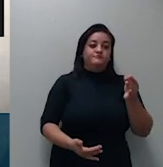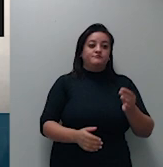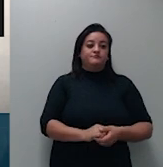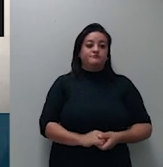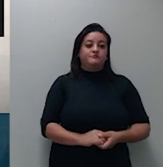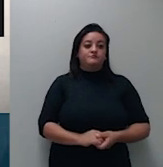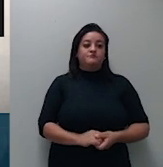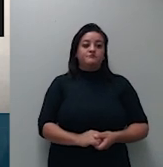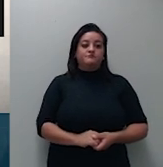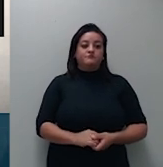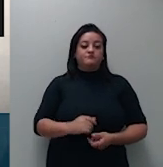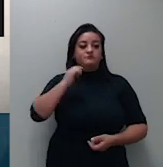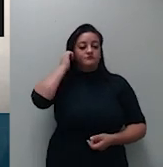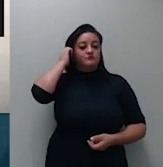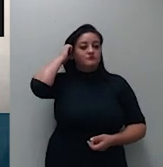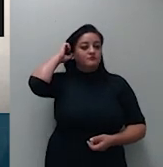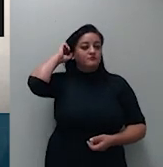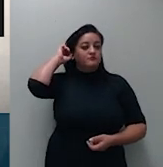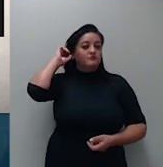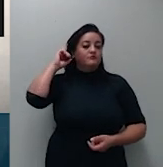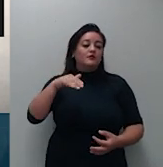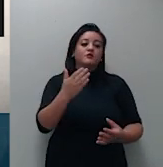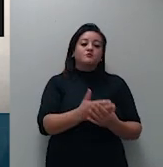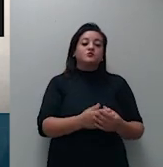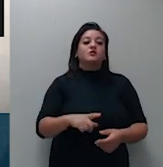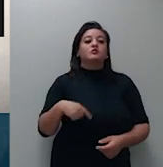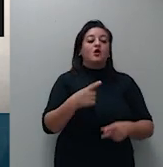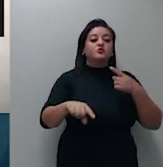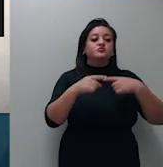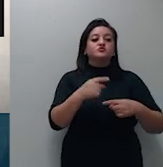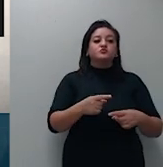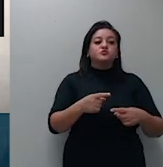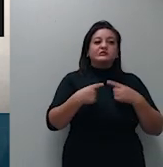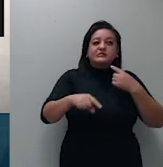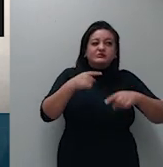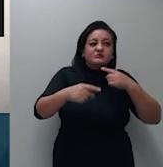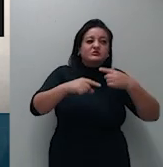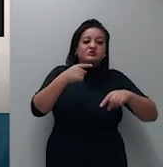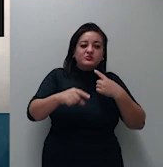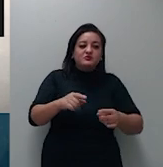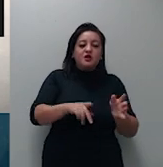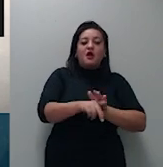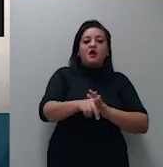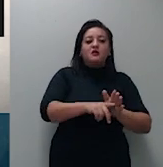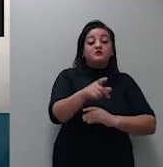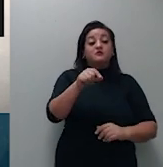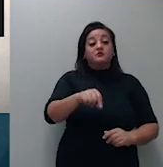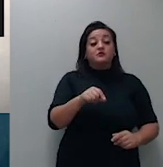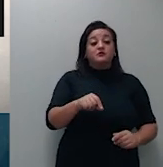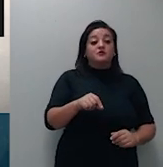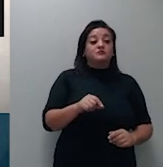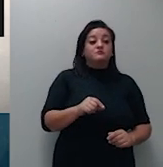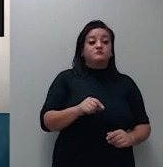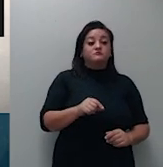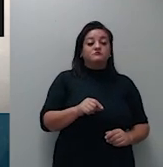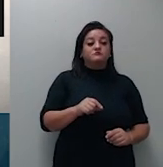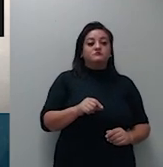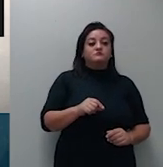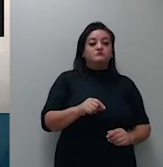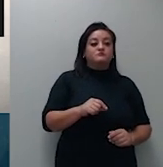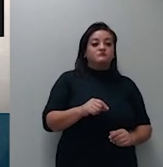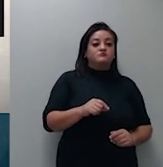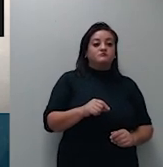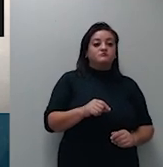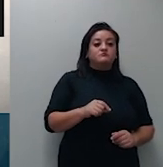declaração nesse caso nós discutimos bastante esse essa questão aqui